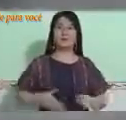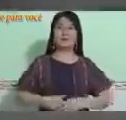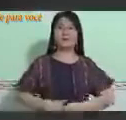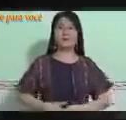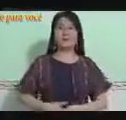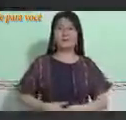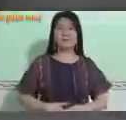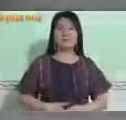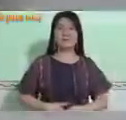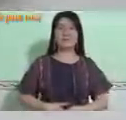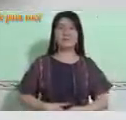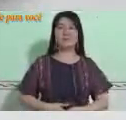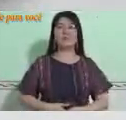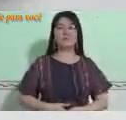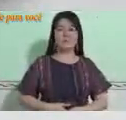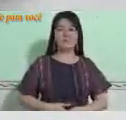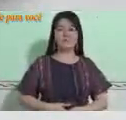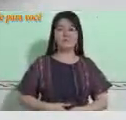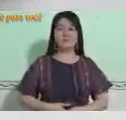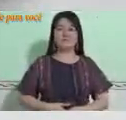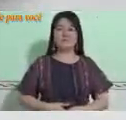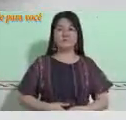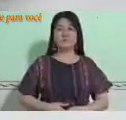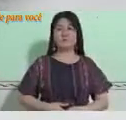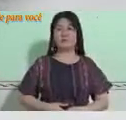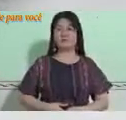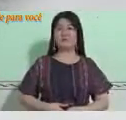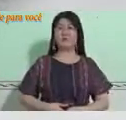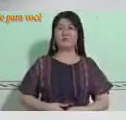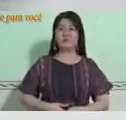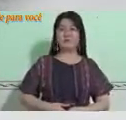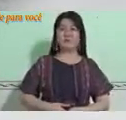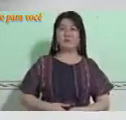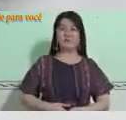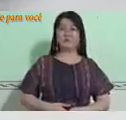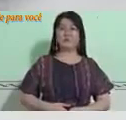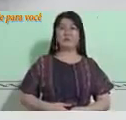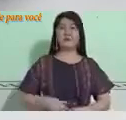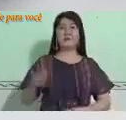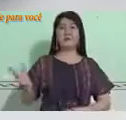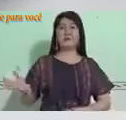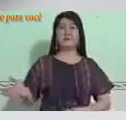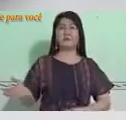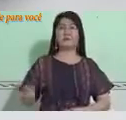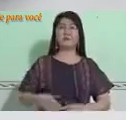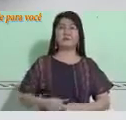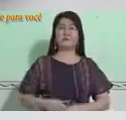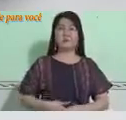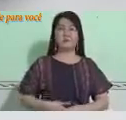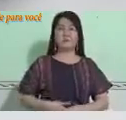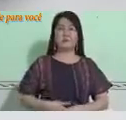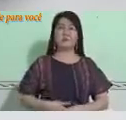leve ou piora dos sintomas em situações de ansiedade, cansaço, uso de algumas substâncias, como café